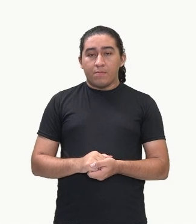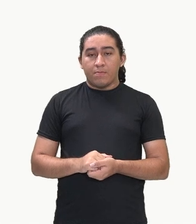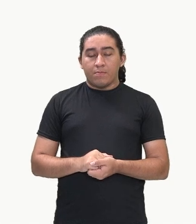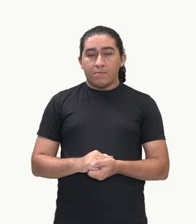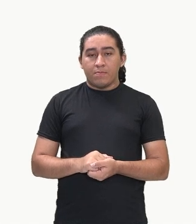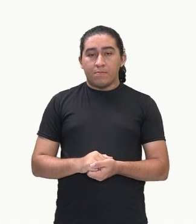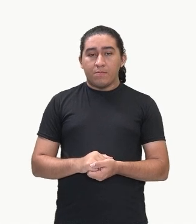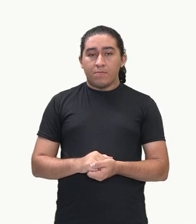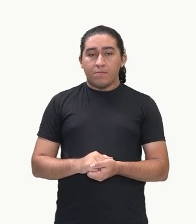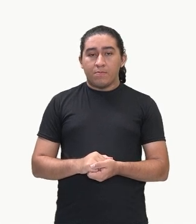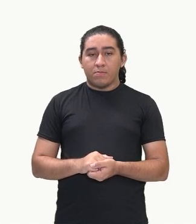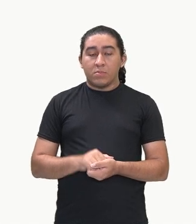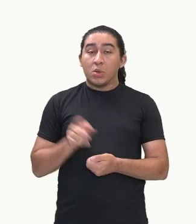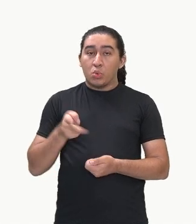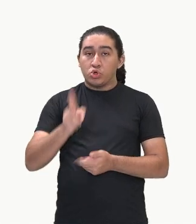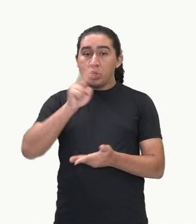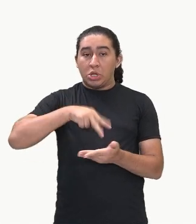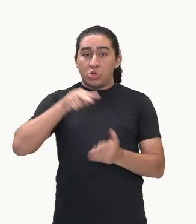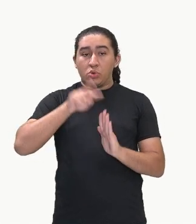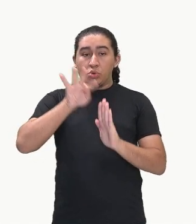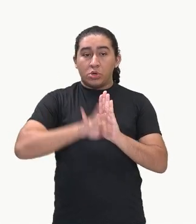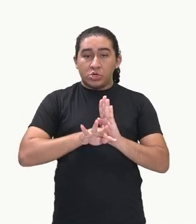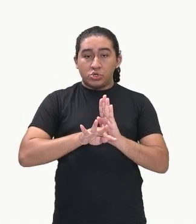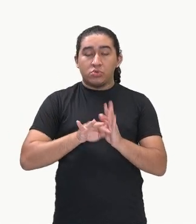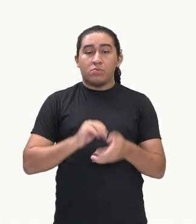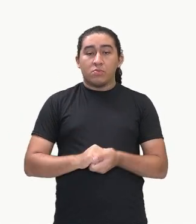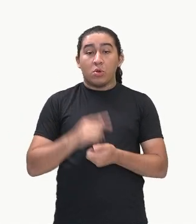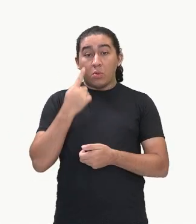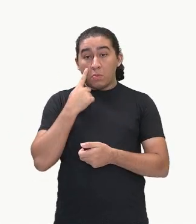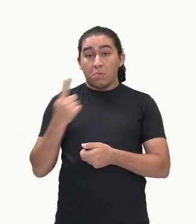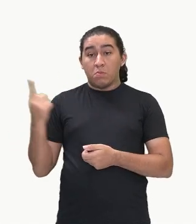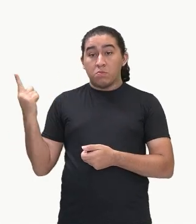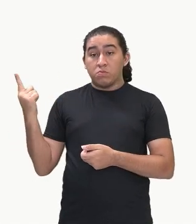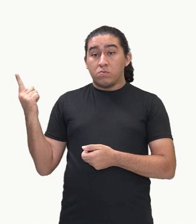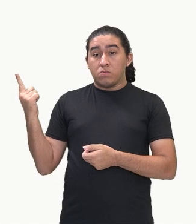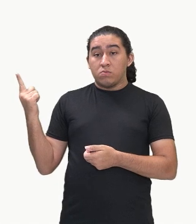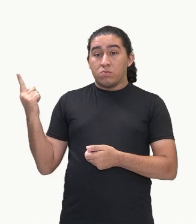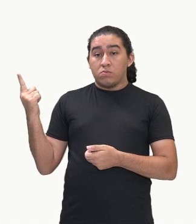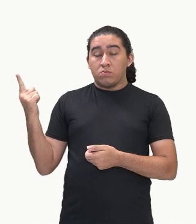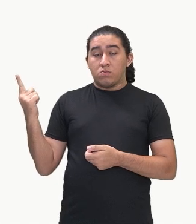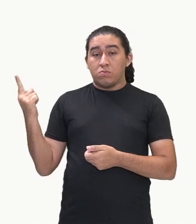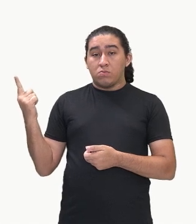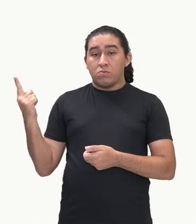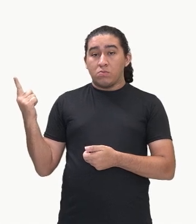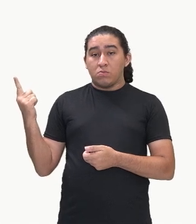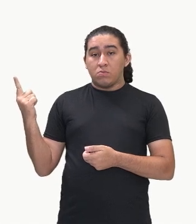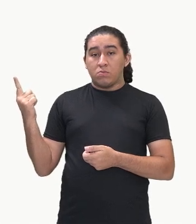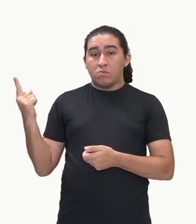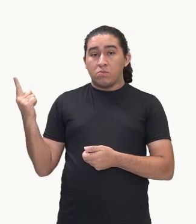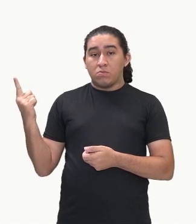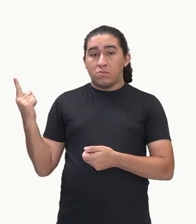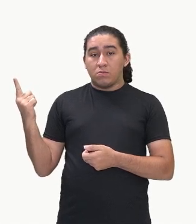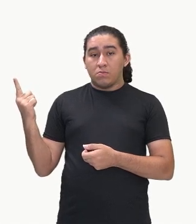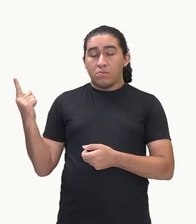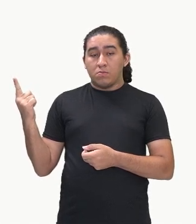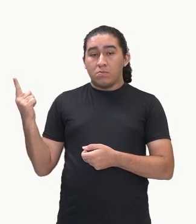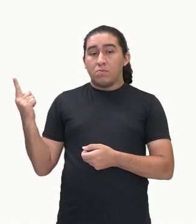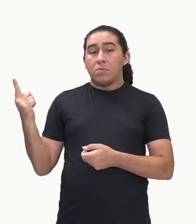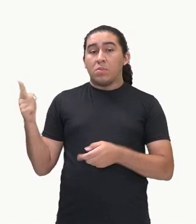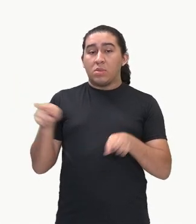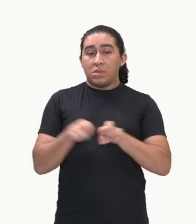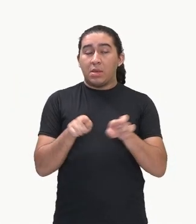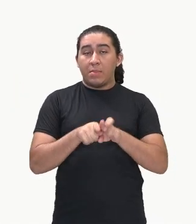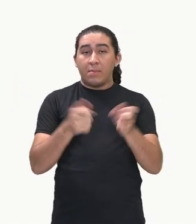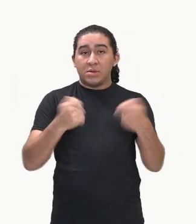A entonação, portanto, vírgula, veja, a expressão aqui também requer uma